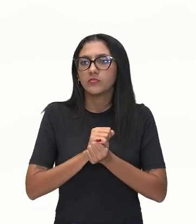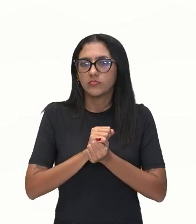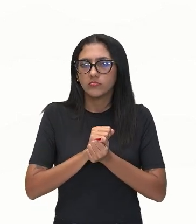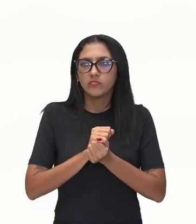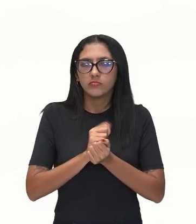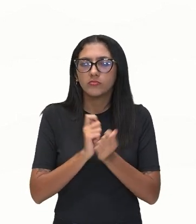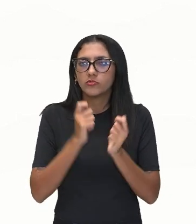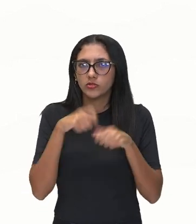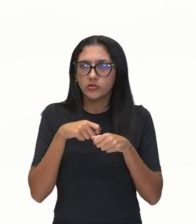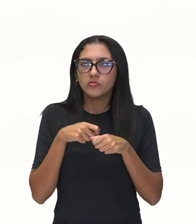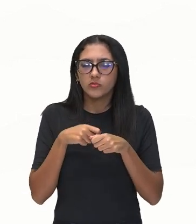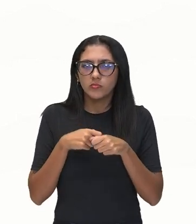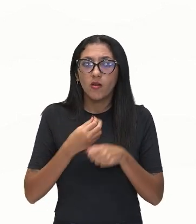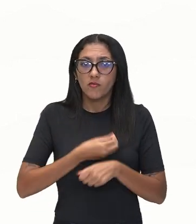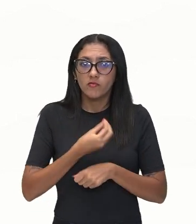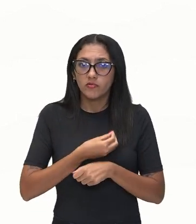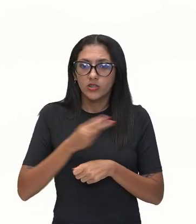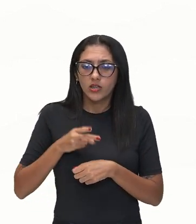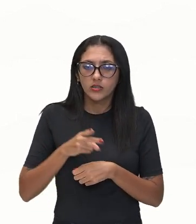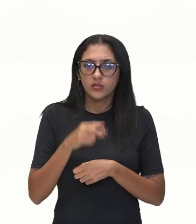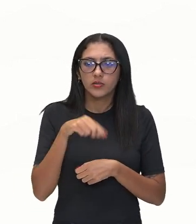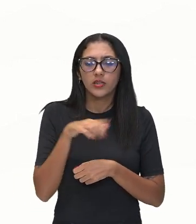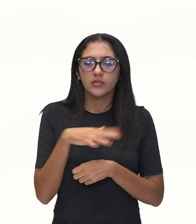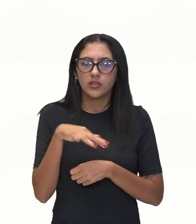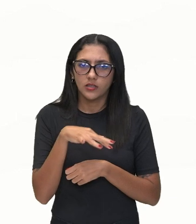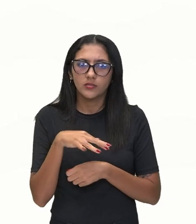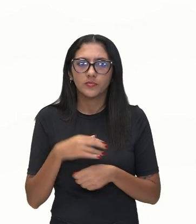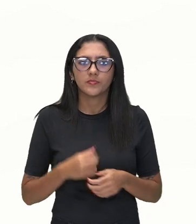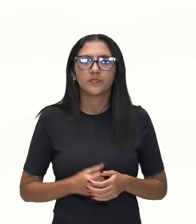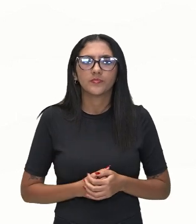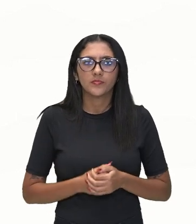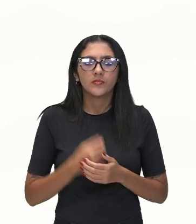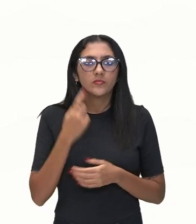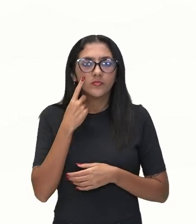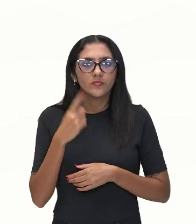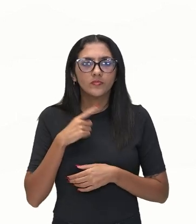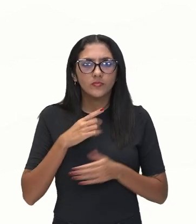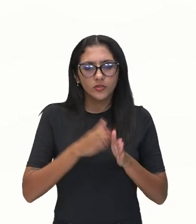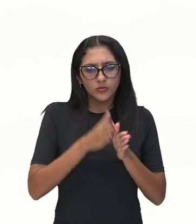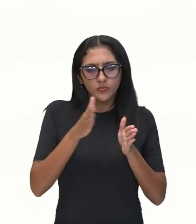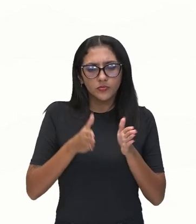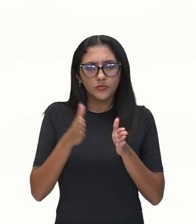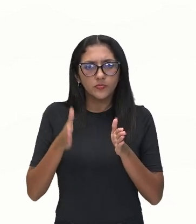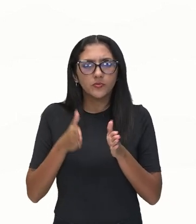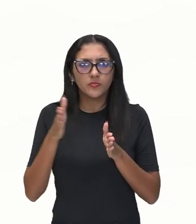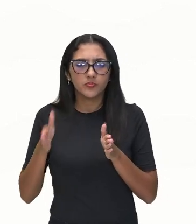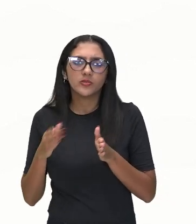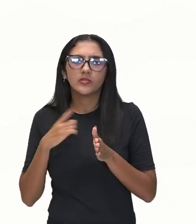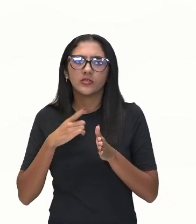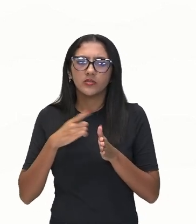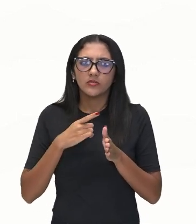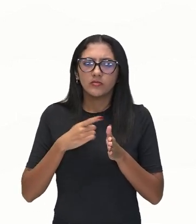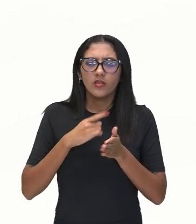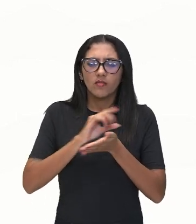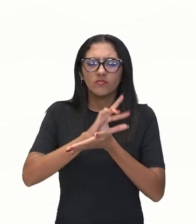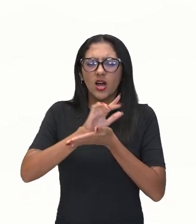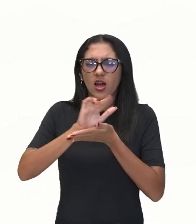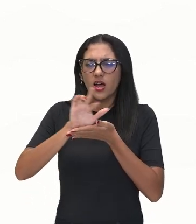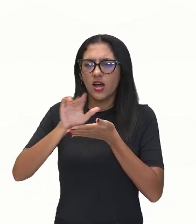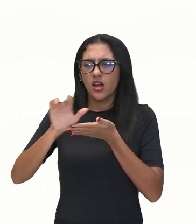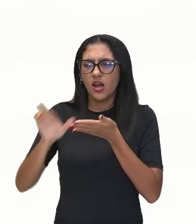vão continuar vivos, e assim nós vamos ter aqui, conforme indica as setas, a diversidade